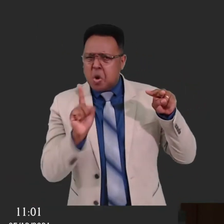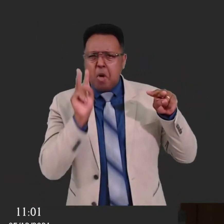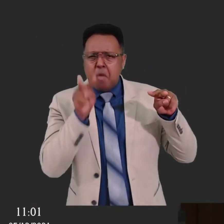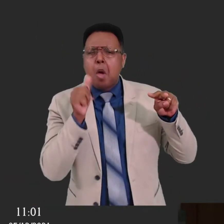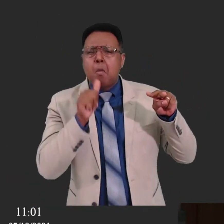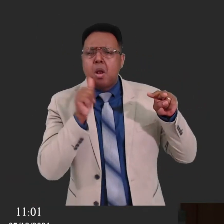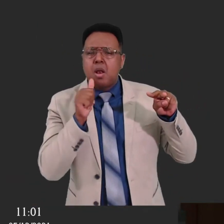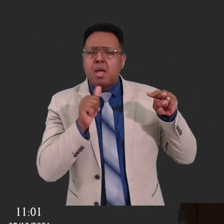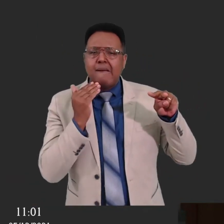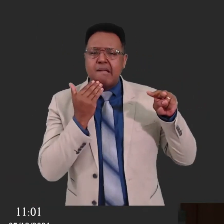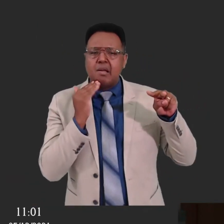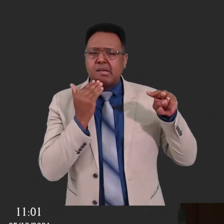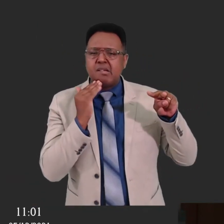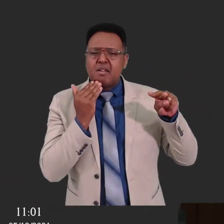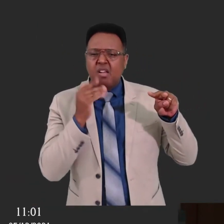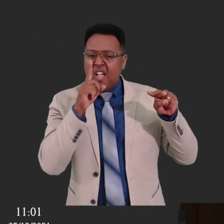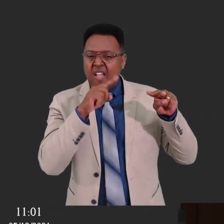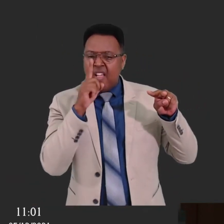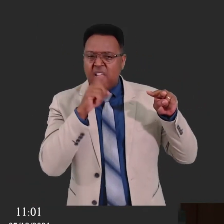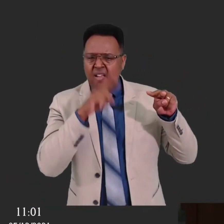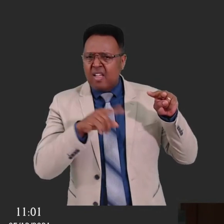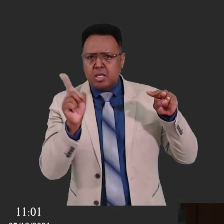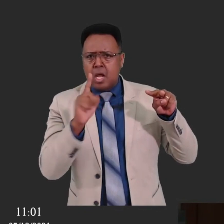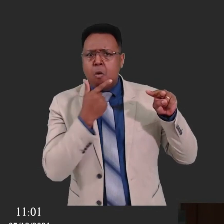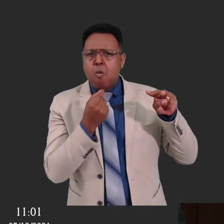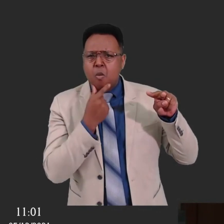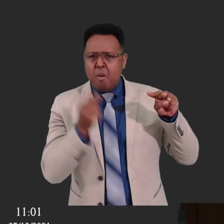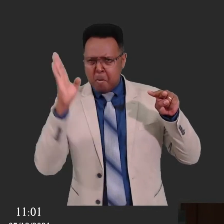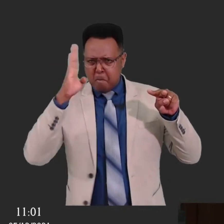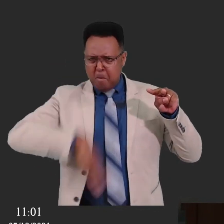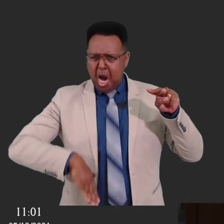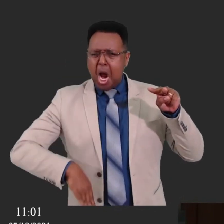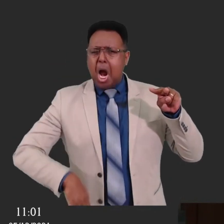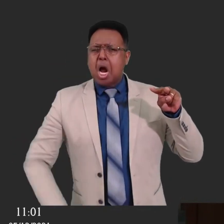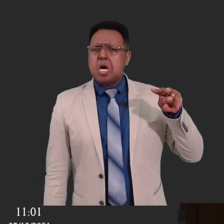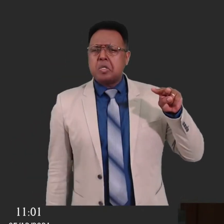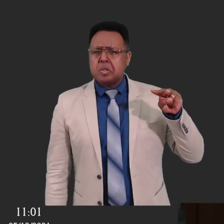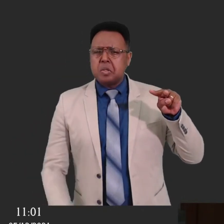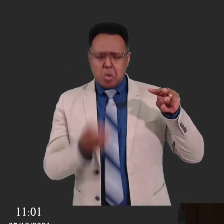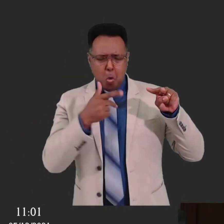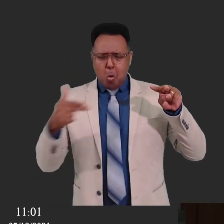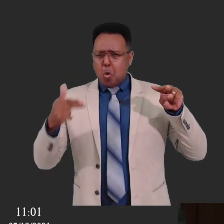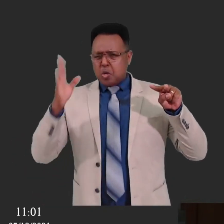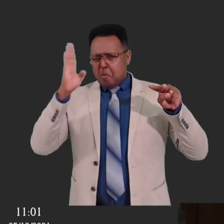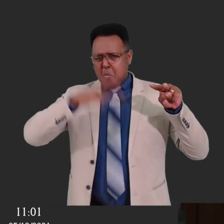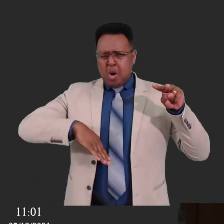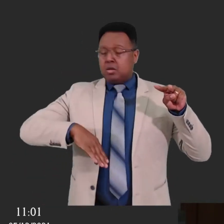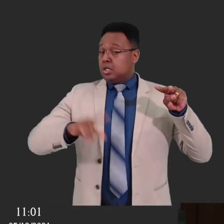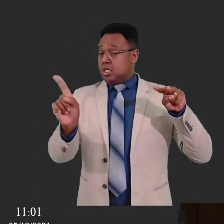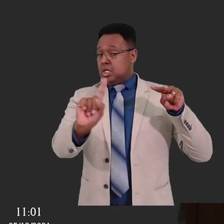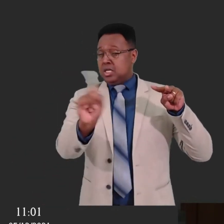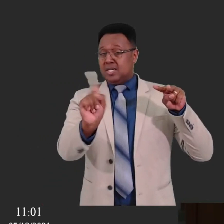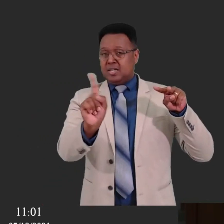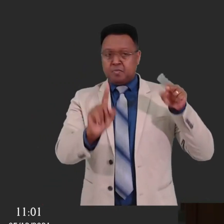cheia de defeito, cheia de imperfeições, um homem cheio de maldade, cheio de coisas que desagradam a Deus.